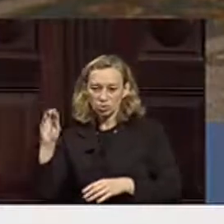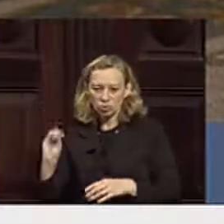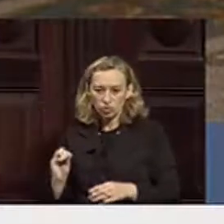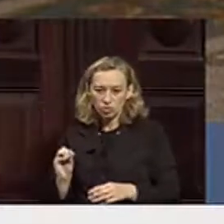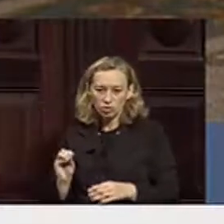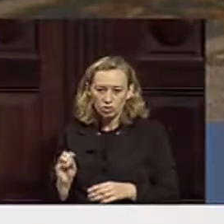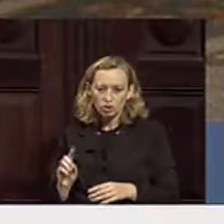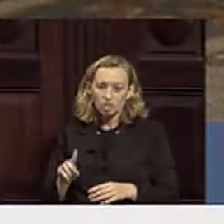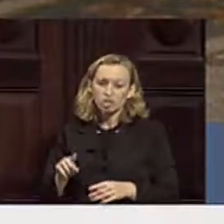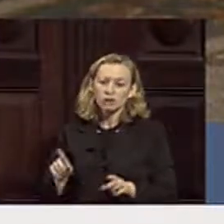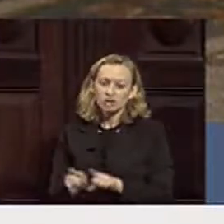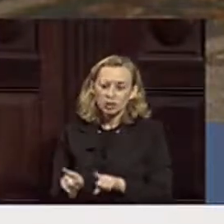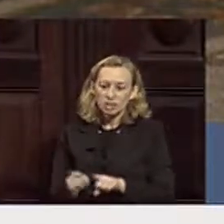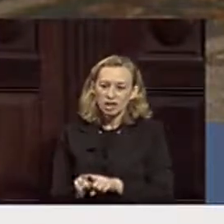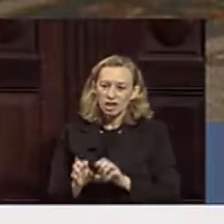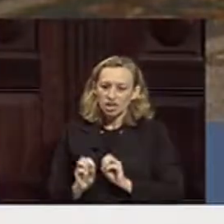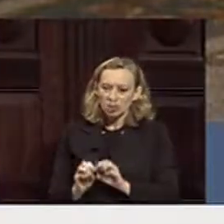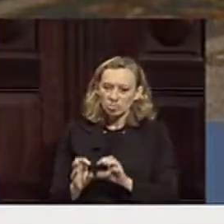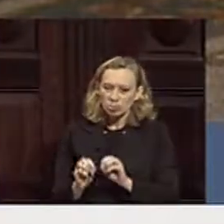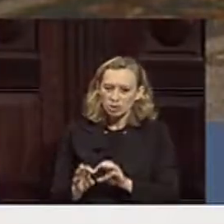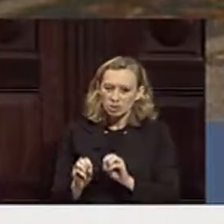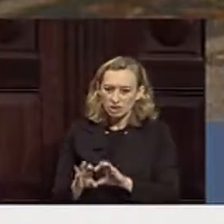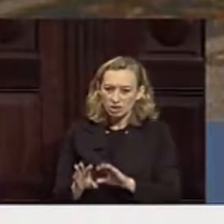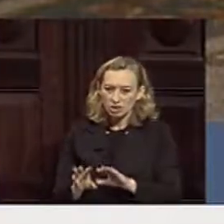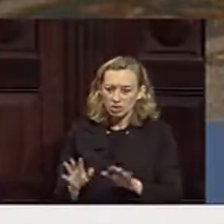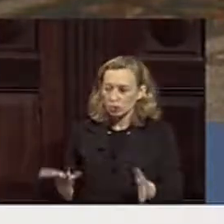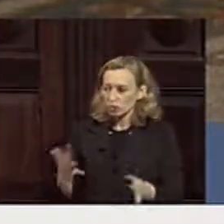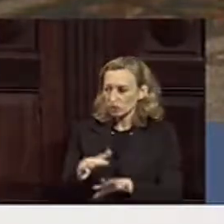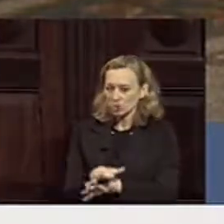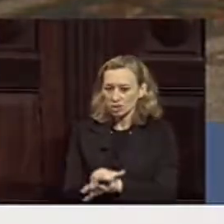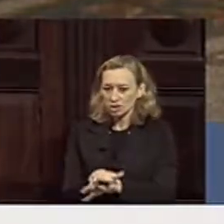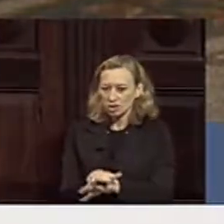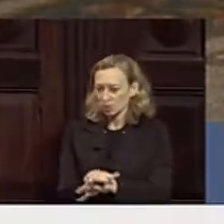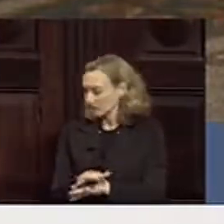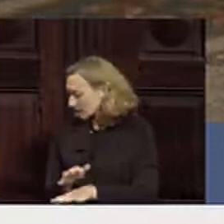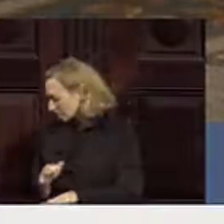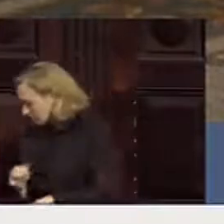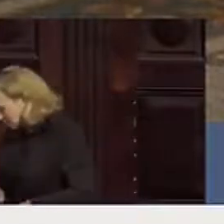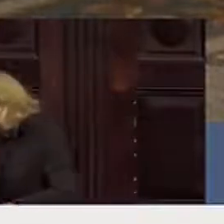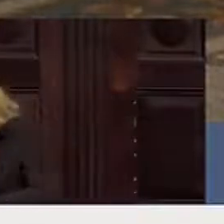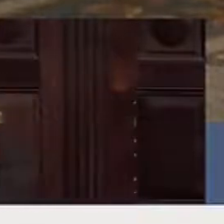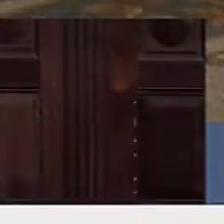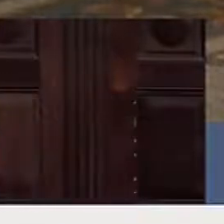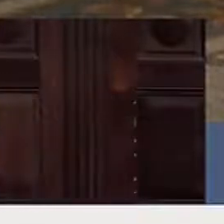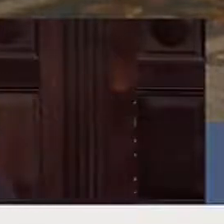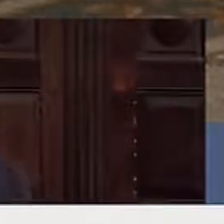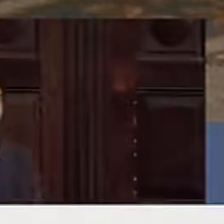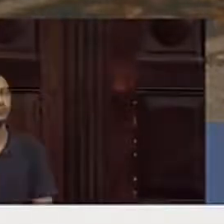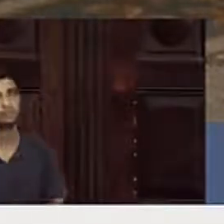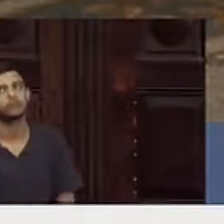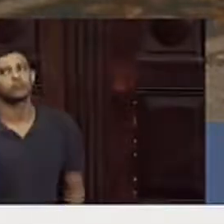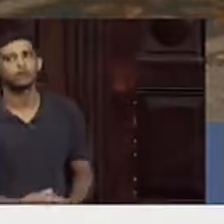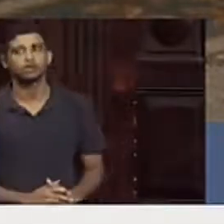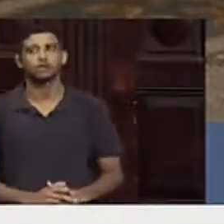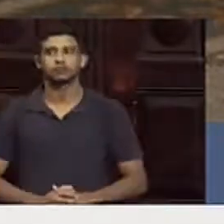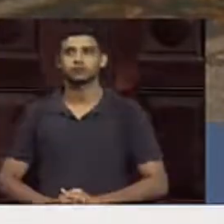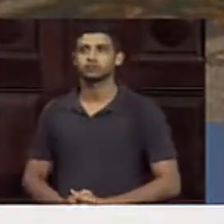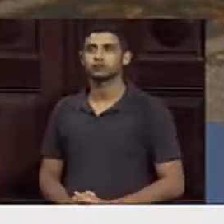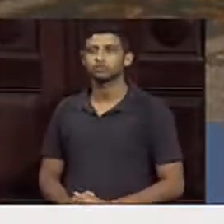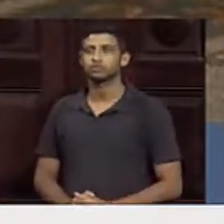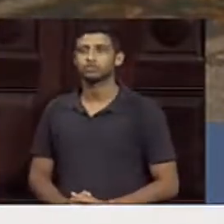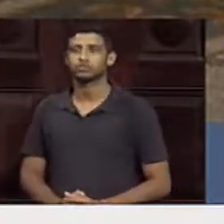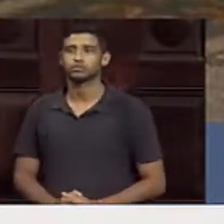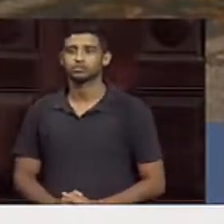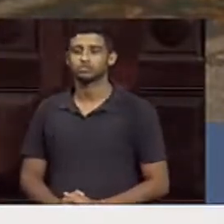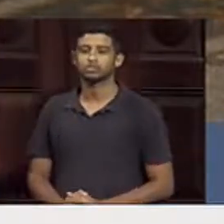à educação inclusiva, eu vi Vossa Excelência, conversamos sobre isso outro dia, sei das vossas